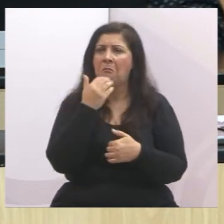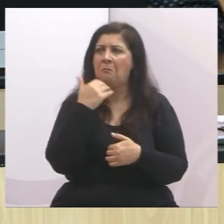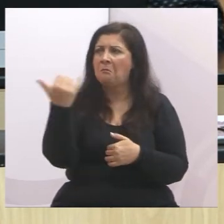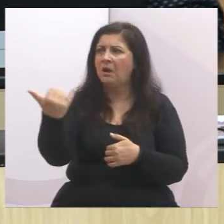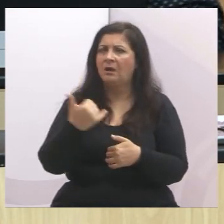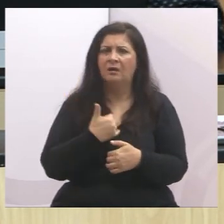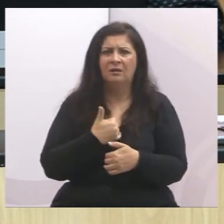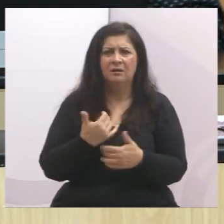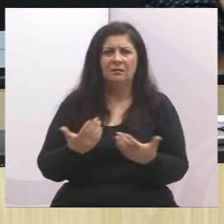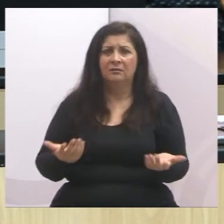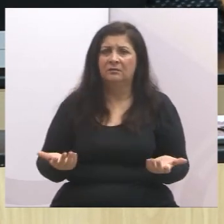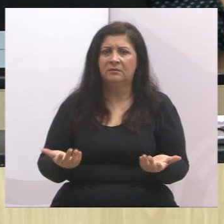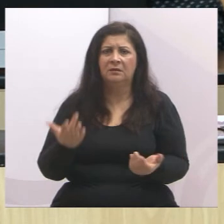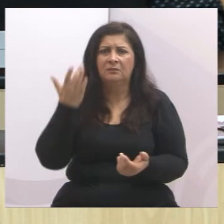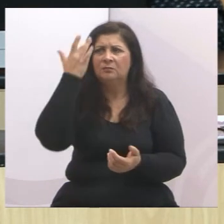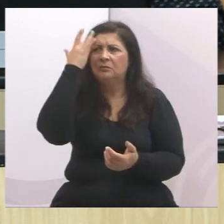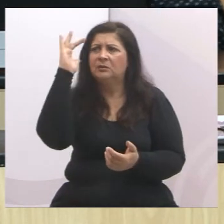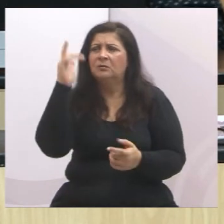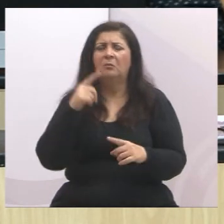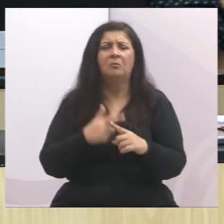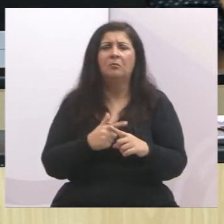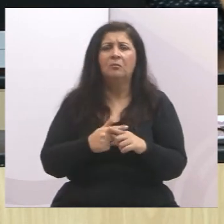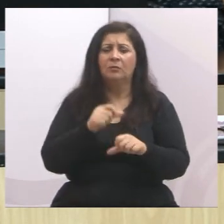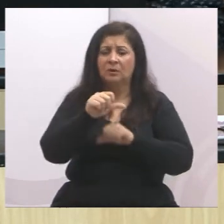alteração e não entenderam o motivo dessa